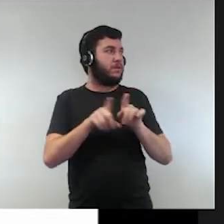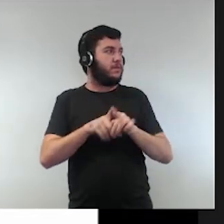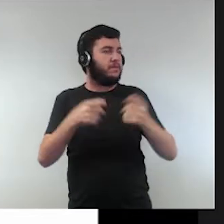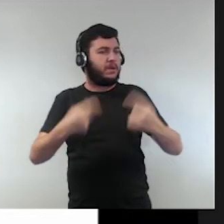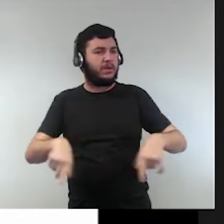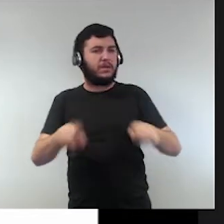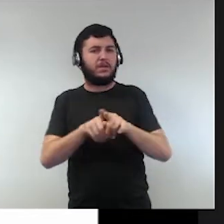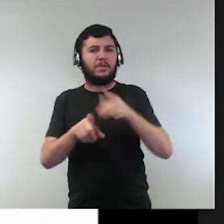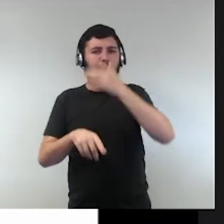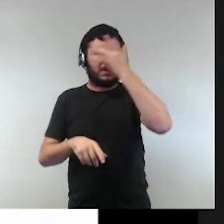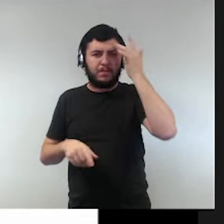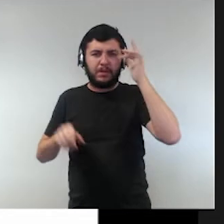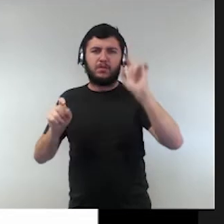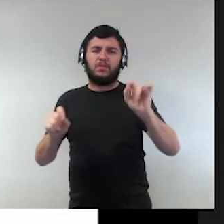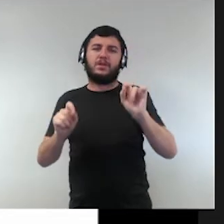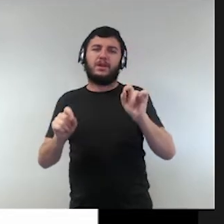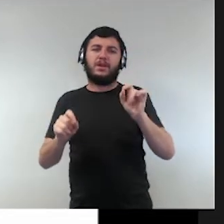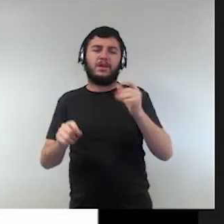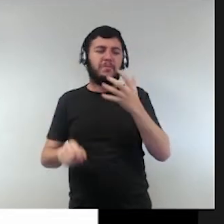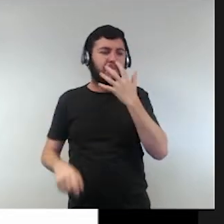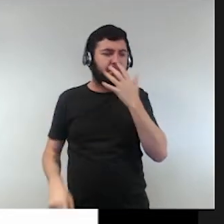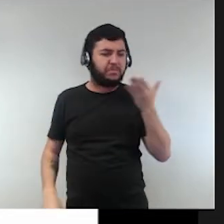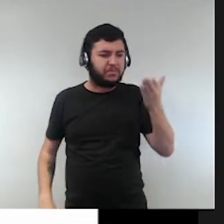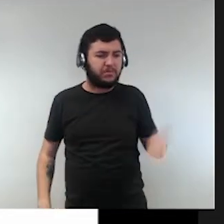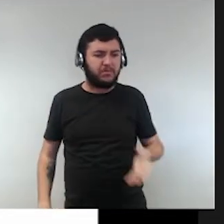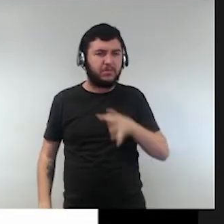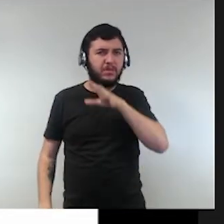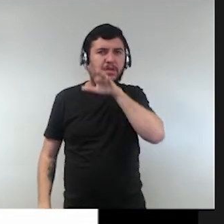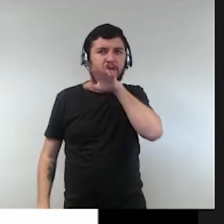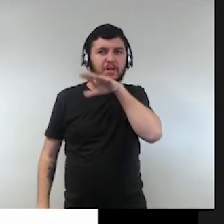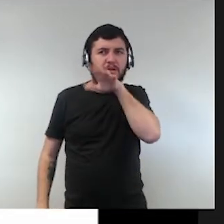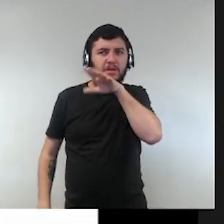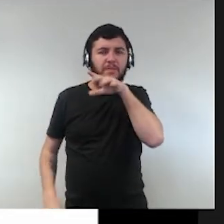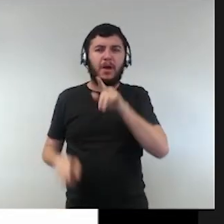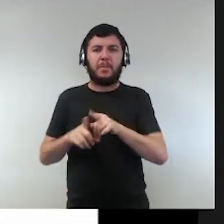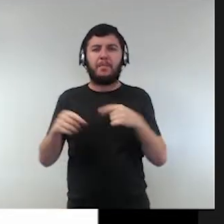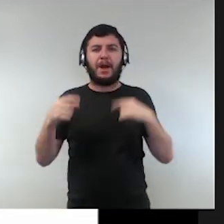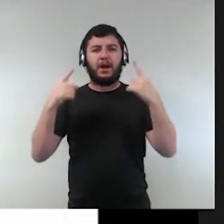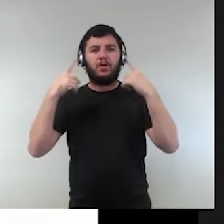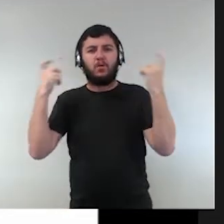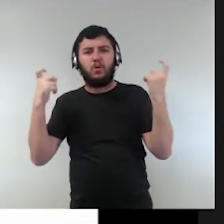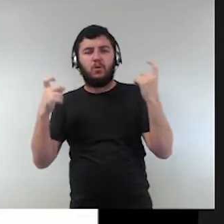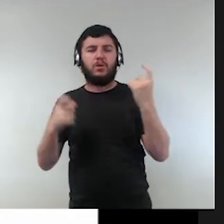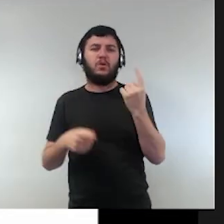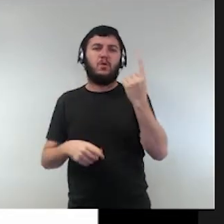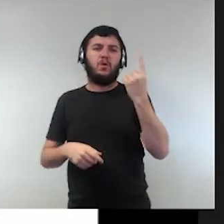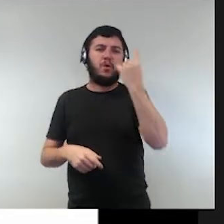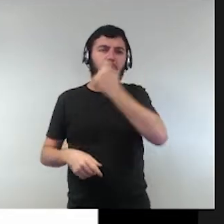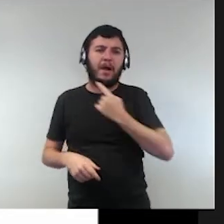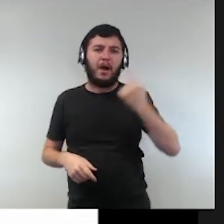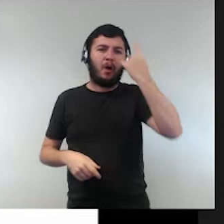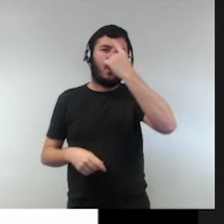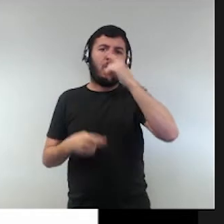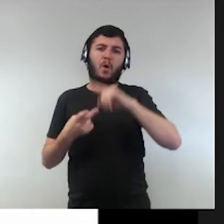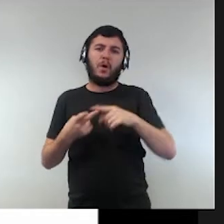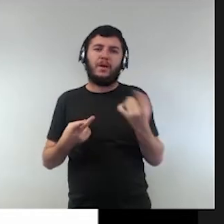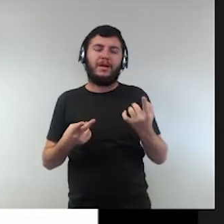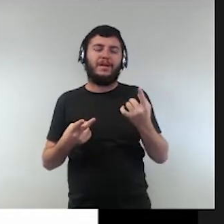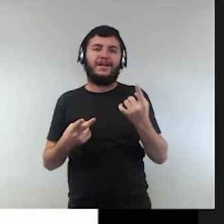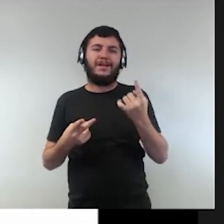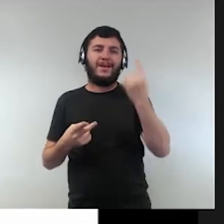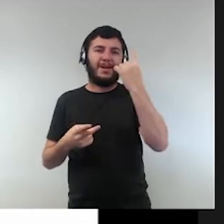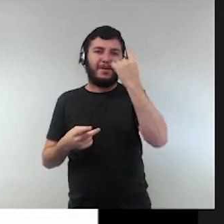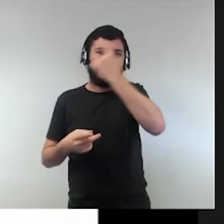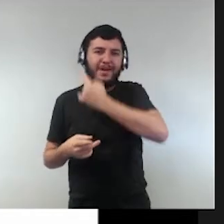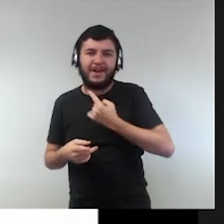que escutam um animal fazer barulho, se esse animal faz um barulhinho de meia hora, uma hora, entendam que é um barulho provisório. Então, tem que